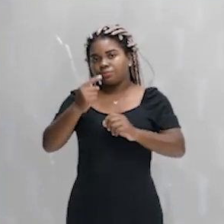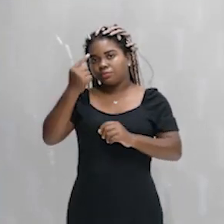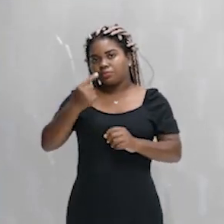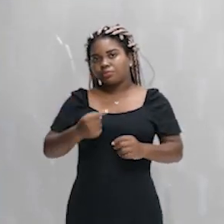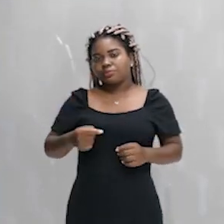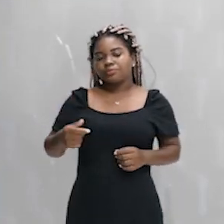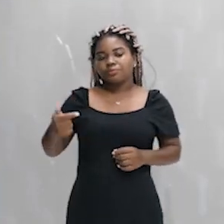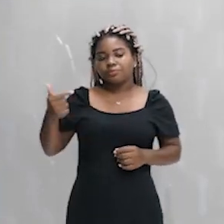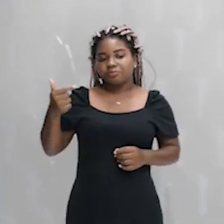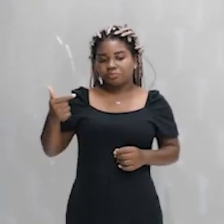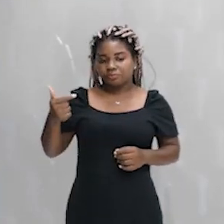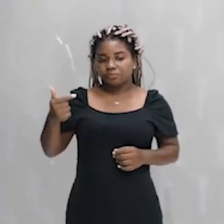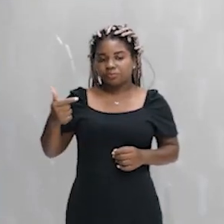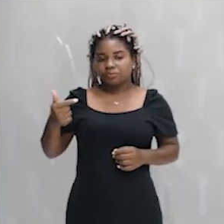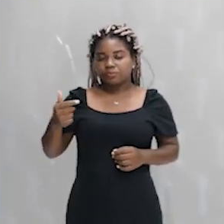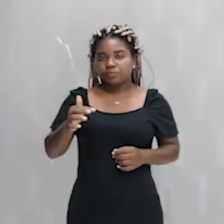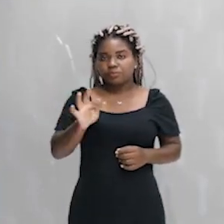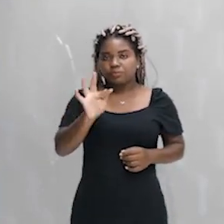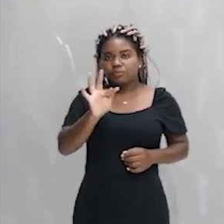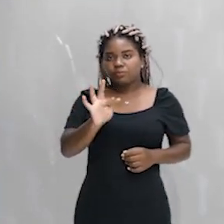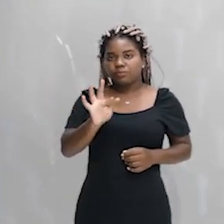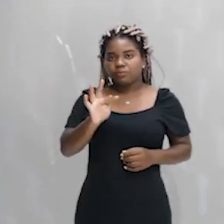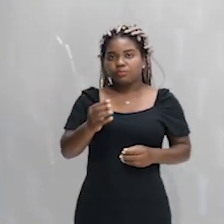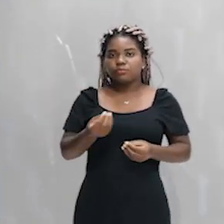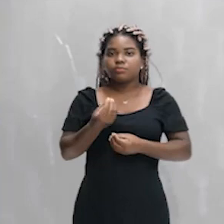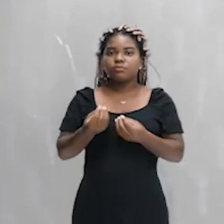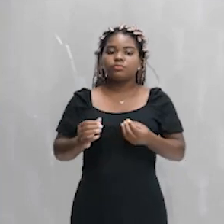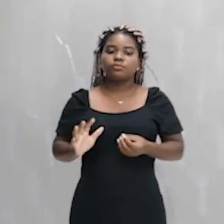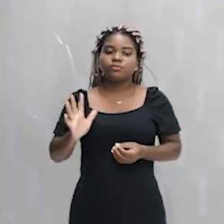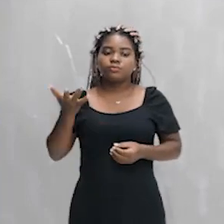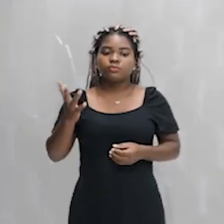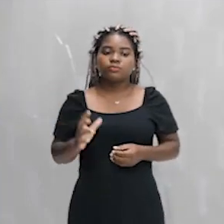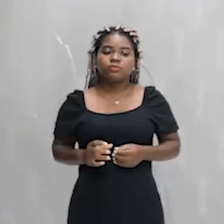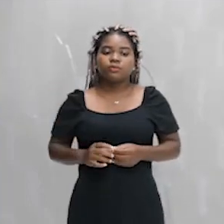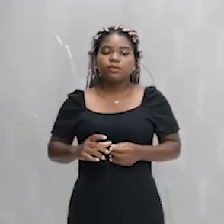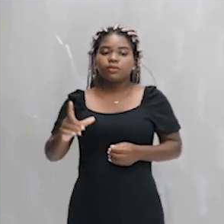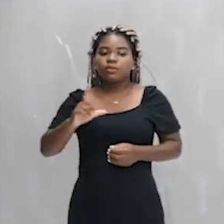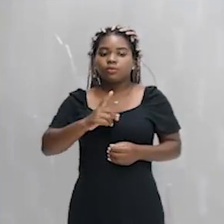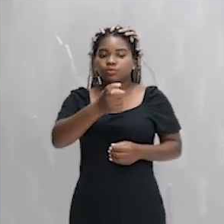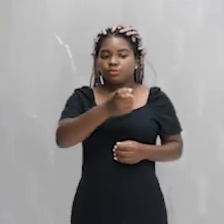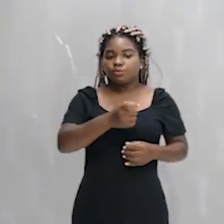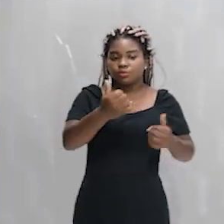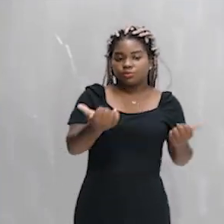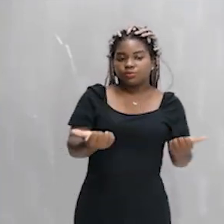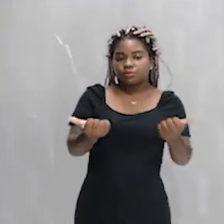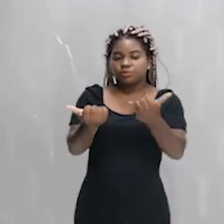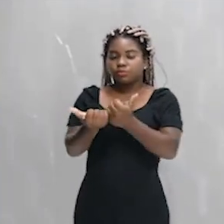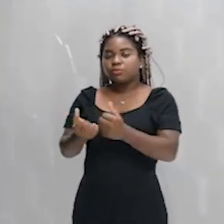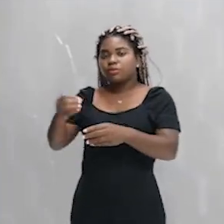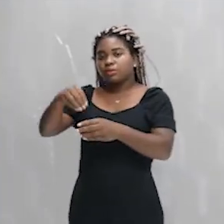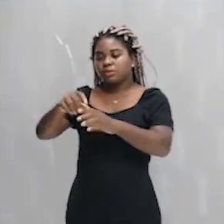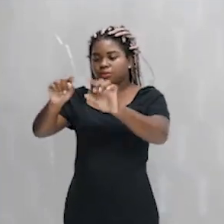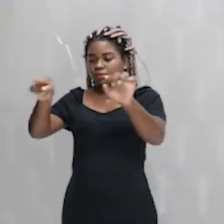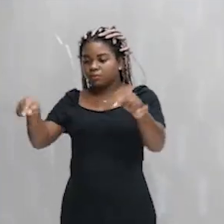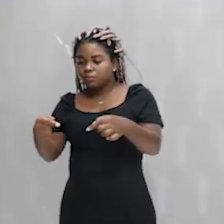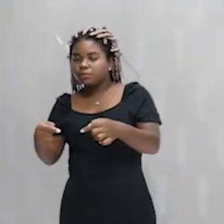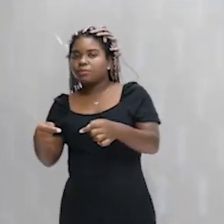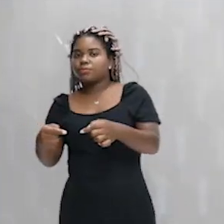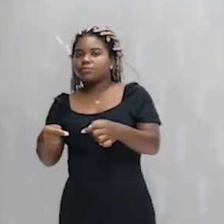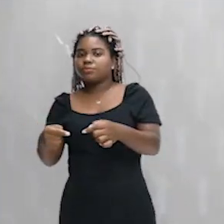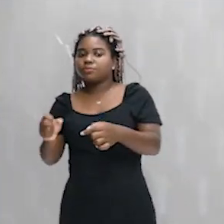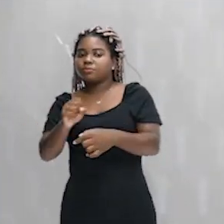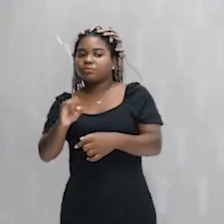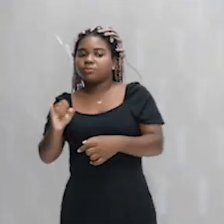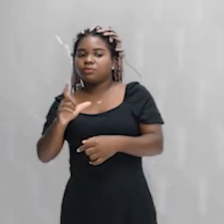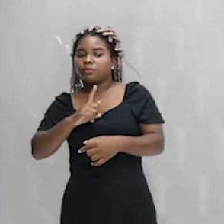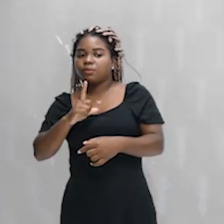2 na função f, o que eu vou fazer? Lá onde aparece o x, eu vou substituir pelo valor que está dentro do parênteses. Então, se ela está